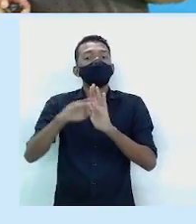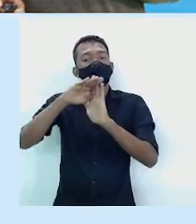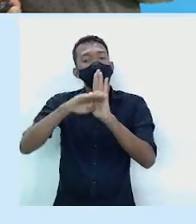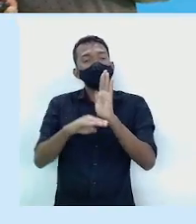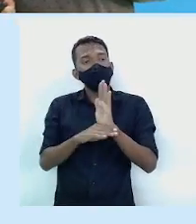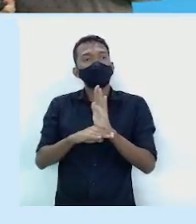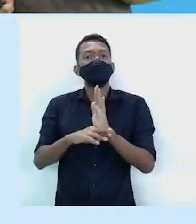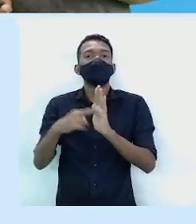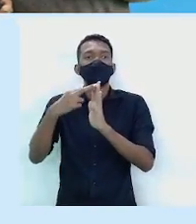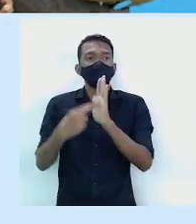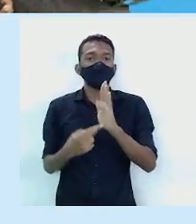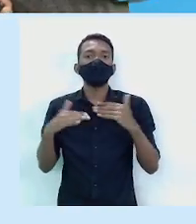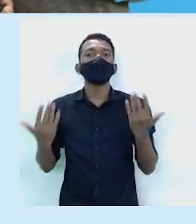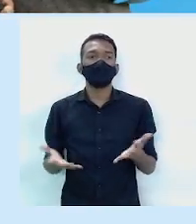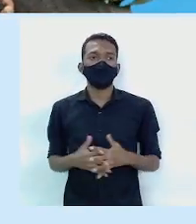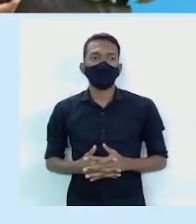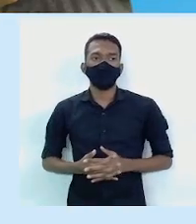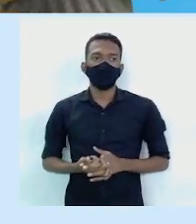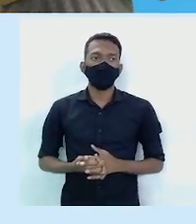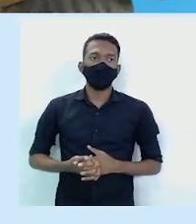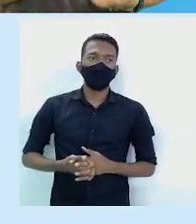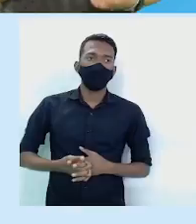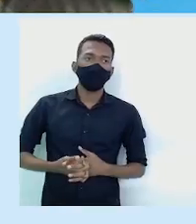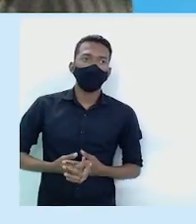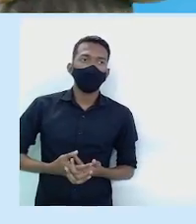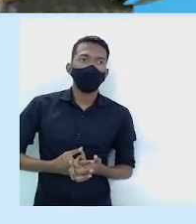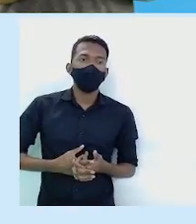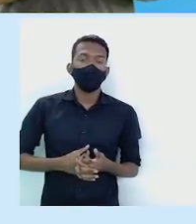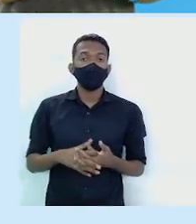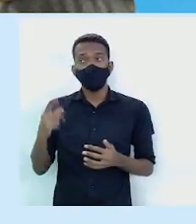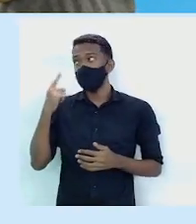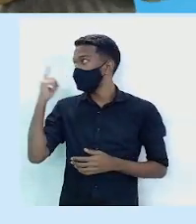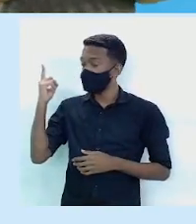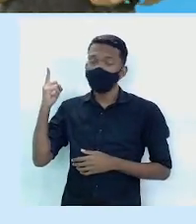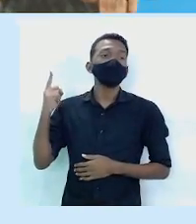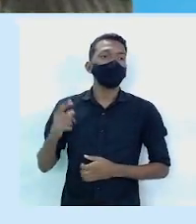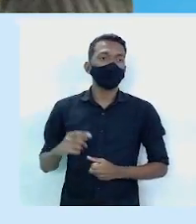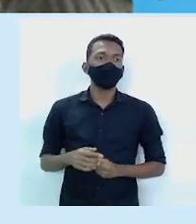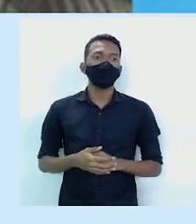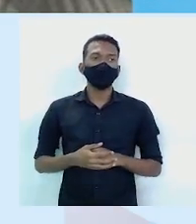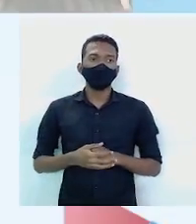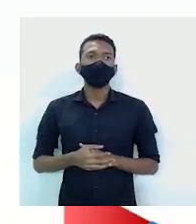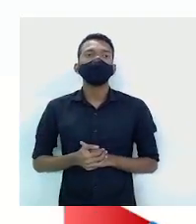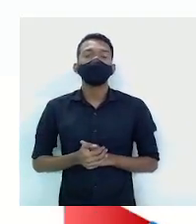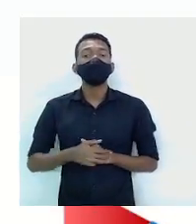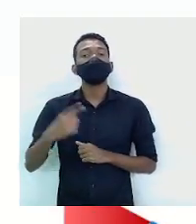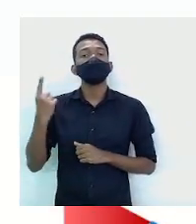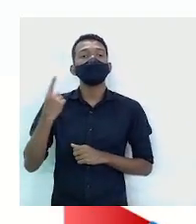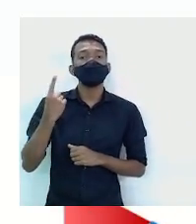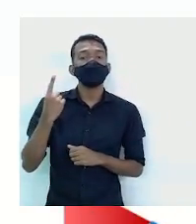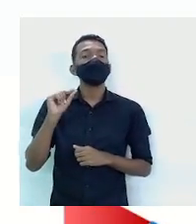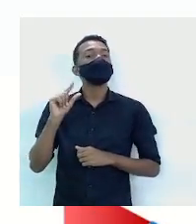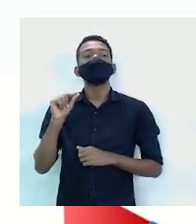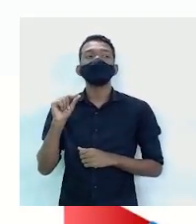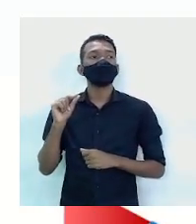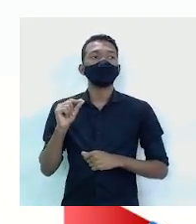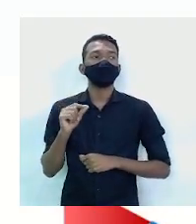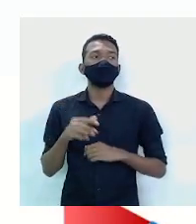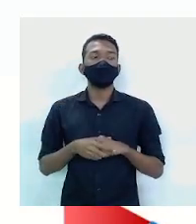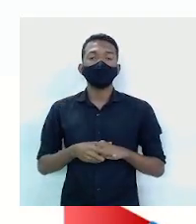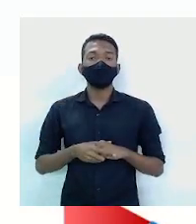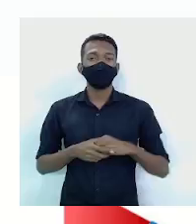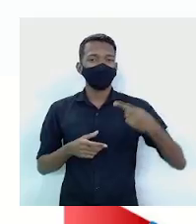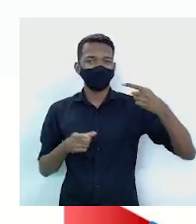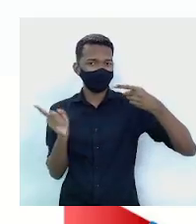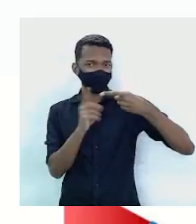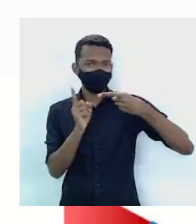roteiro? Vamos olhar aí na tela, pessoal. 4 dicas, certo? A primeira dica é a seguinte: